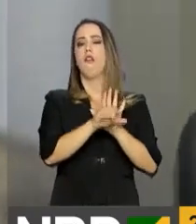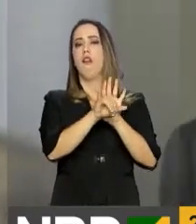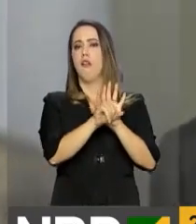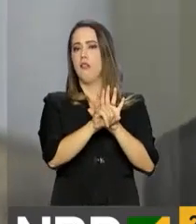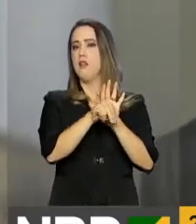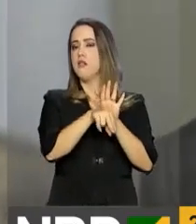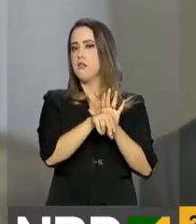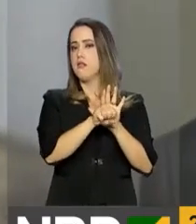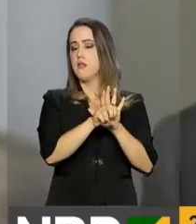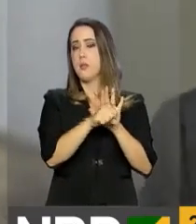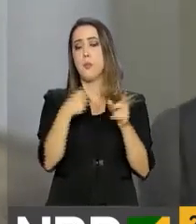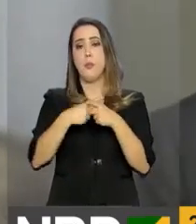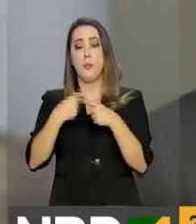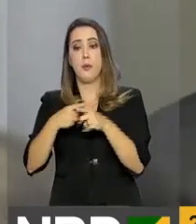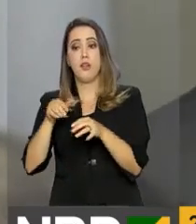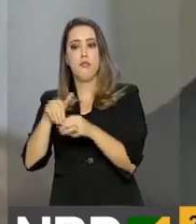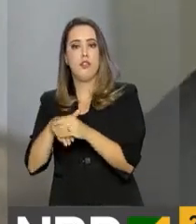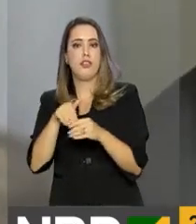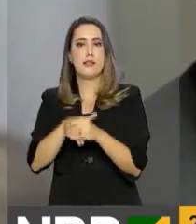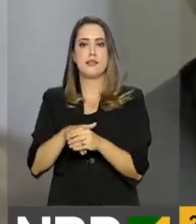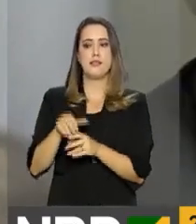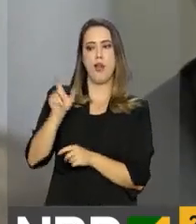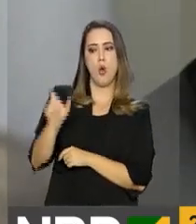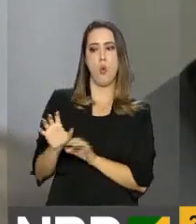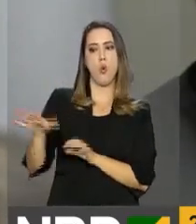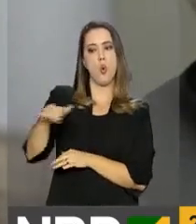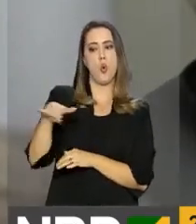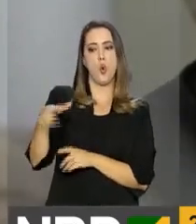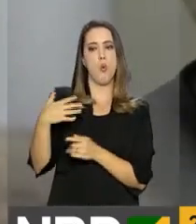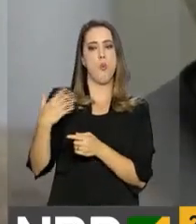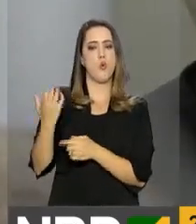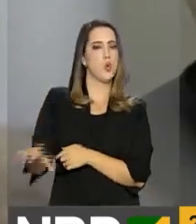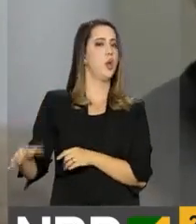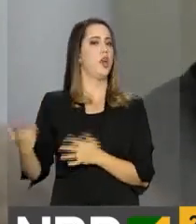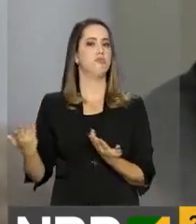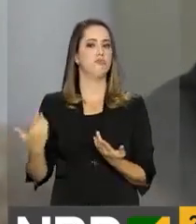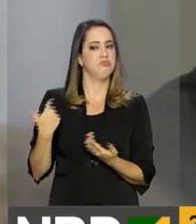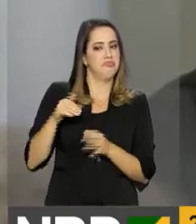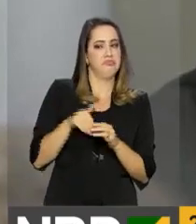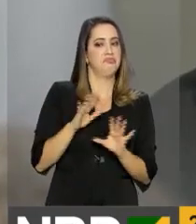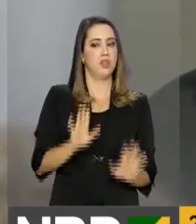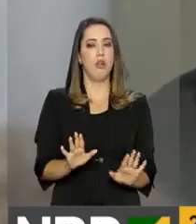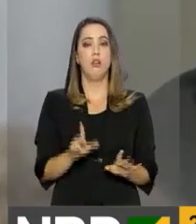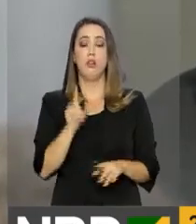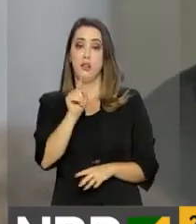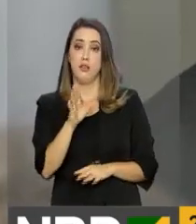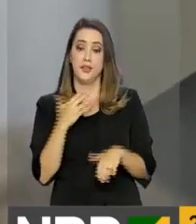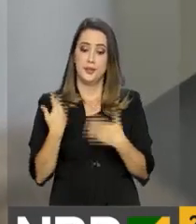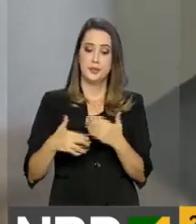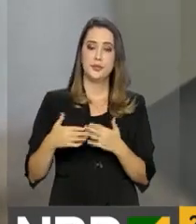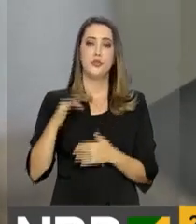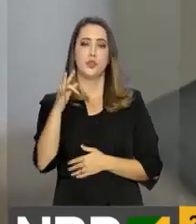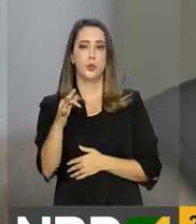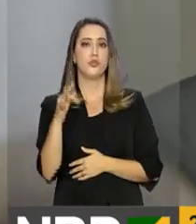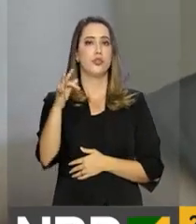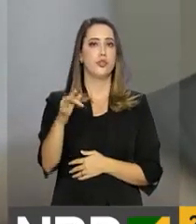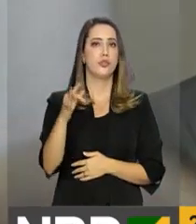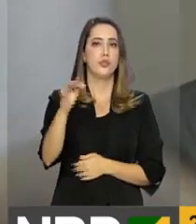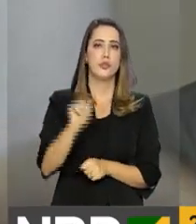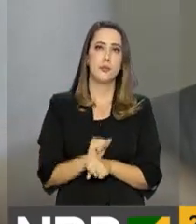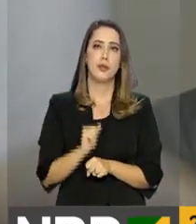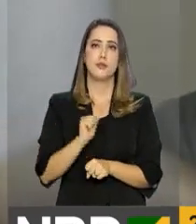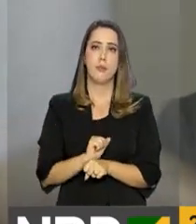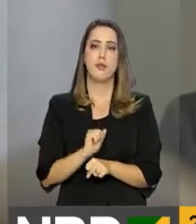logo depois tem eleição, isto vai desagradar determinados setores, e com isso as coisas iam sendo adiadas. Nós